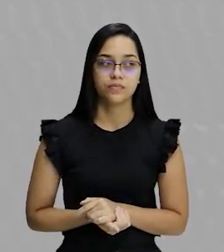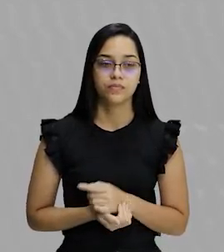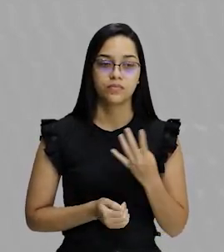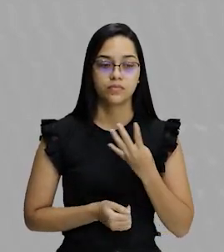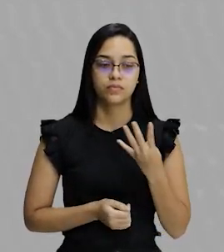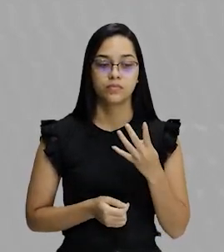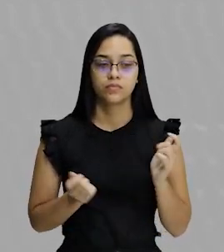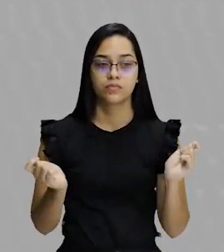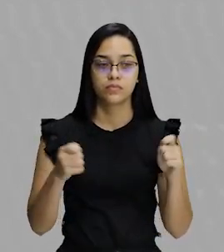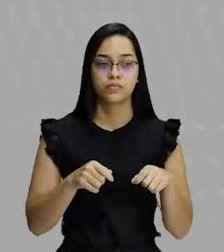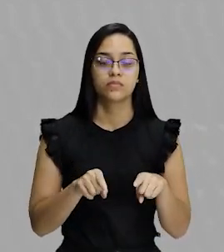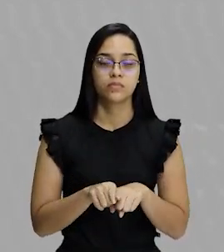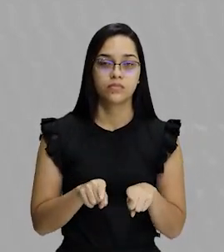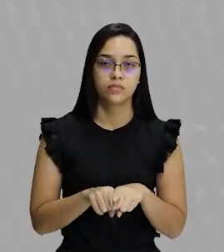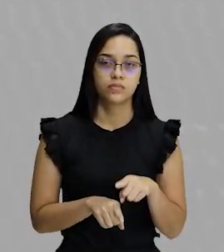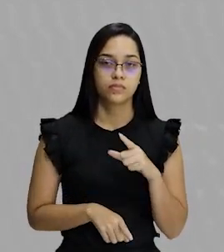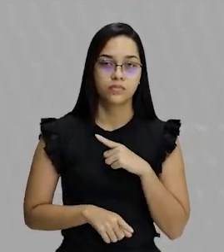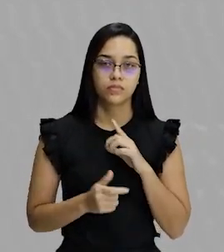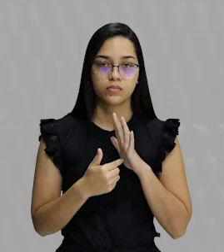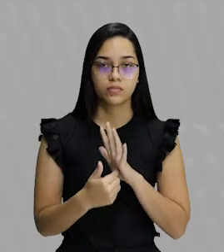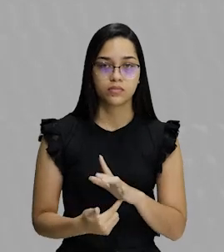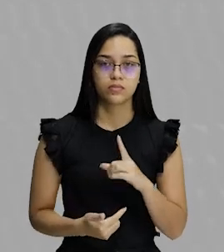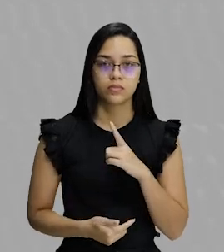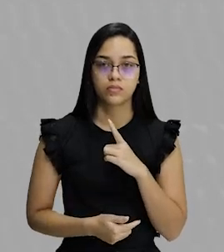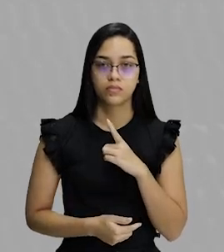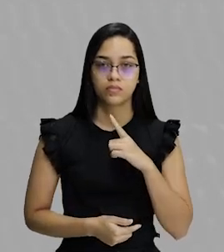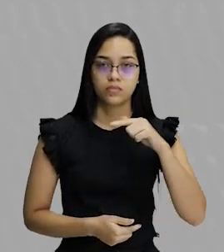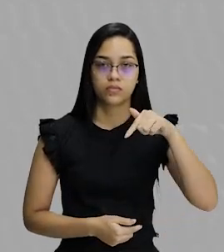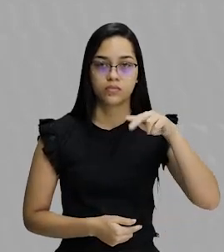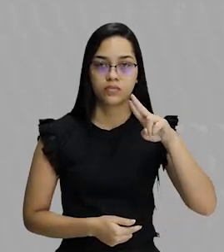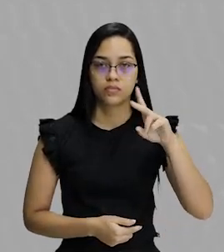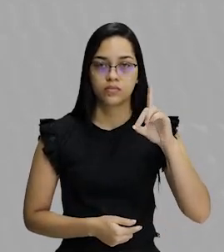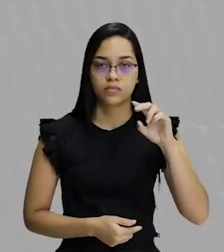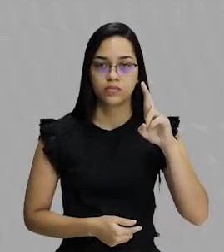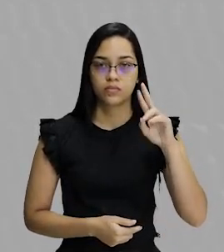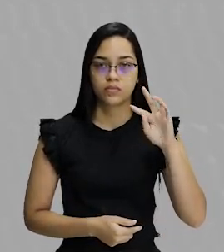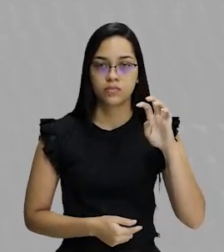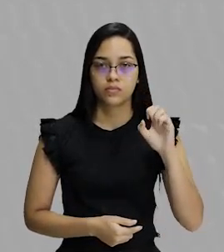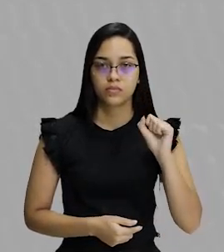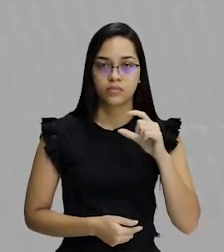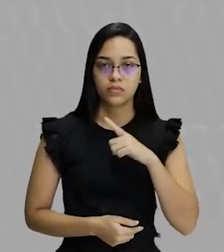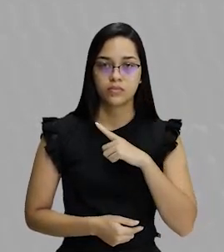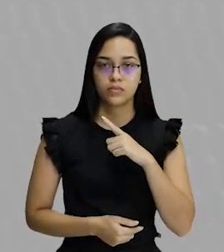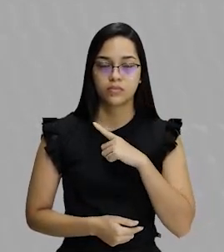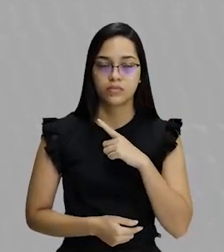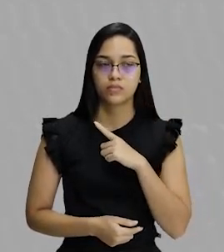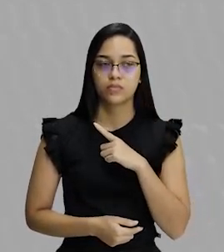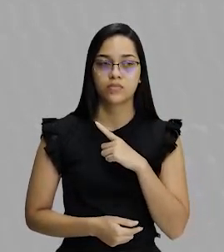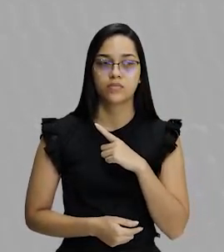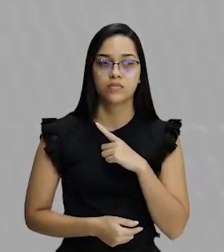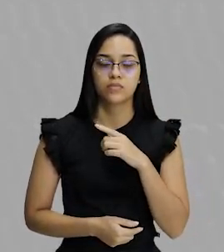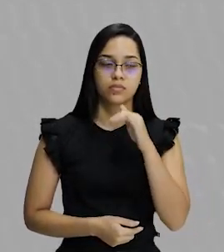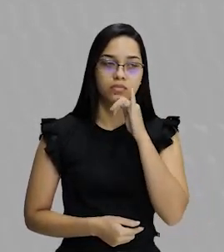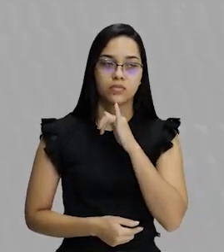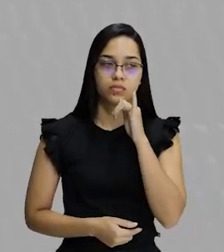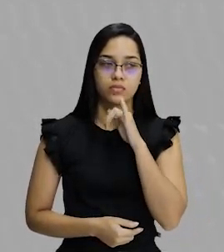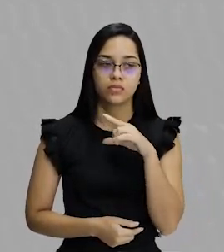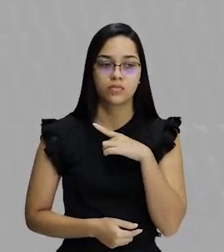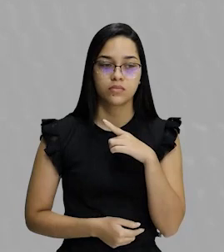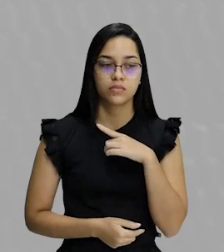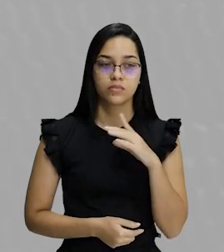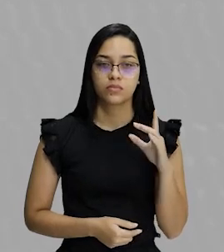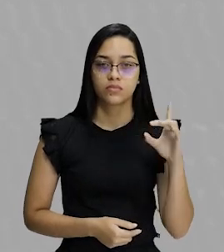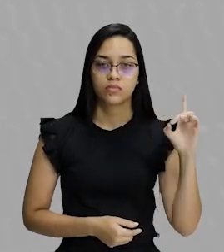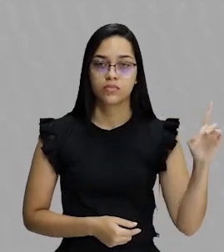quarta possibilidade, quando os pontos se apresentam nos quadrantes, é o quarto quadrante, né? No quarto quadrante, como, por exemplo, o nosso ponto